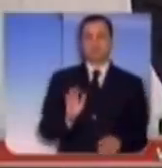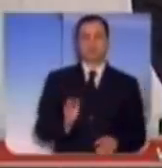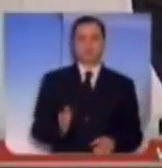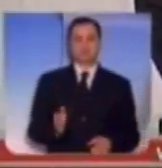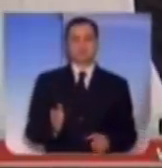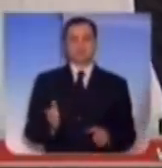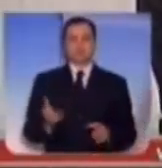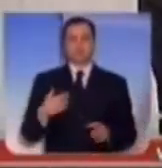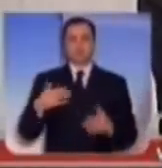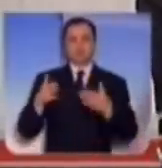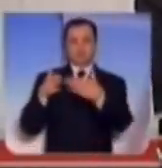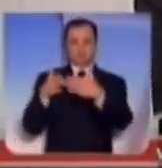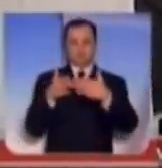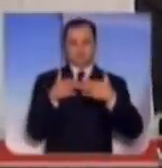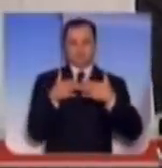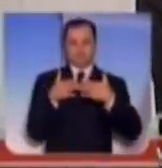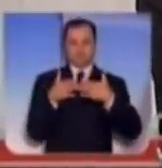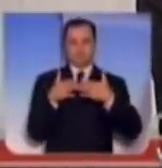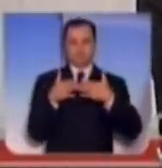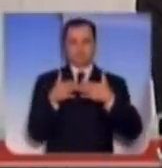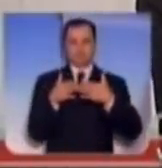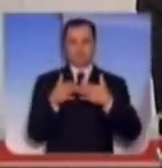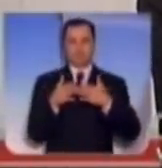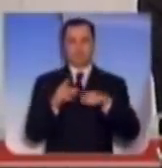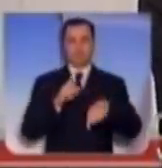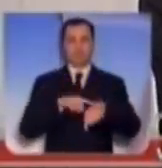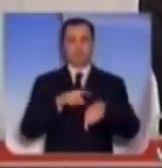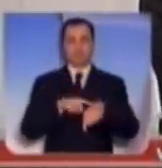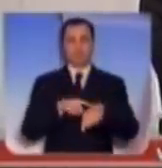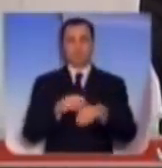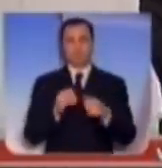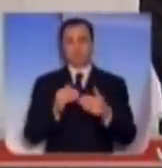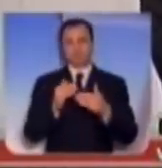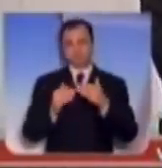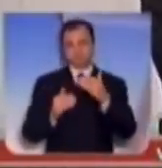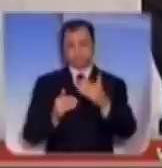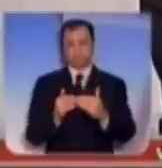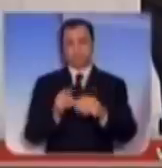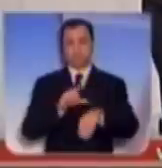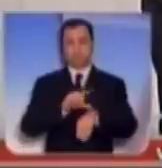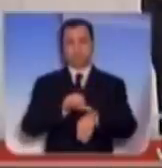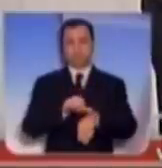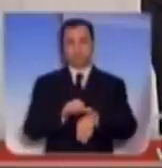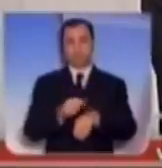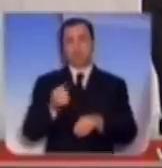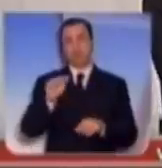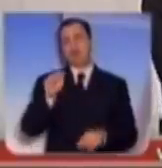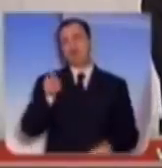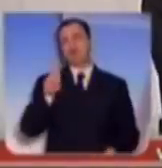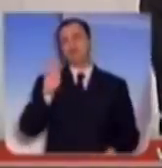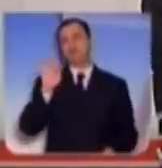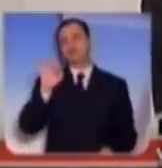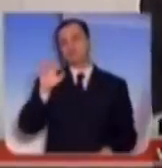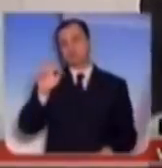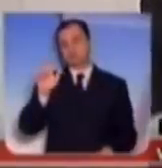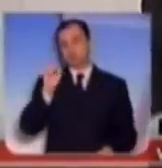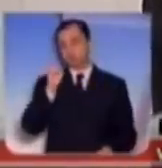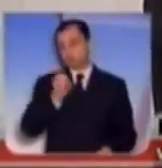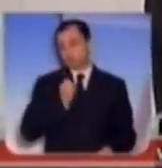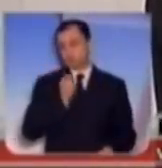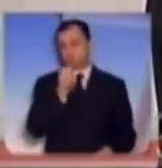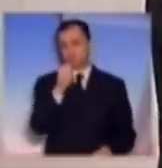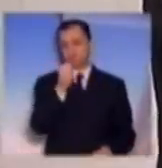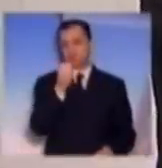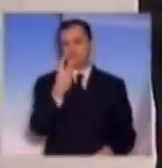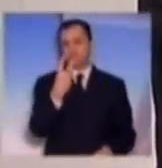já peço, então, uma prorrogação do meu tempo através do artigo 82 ainda, mas pela